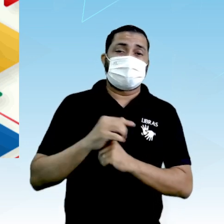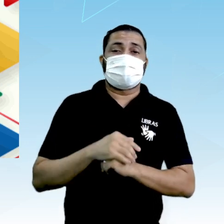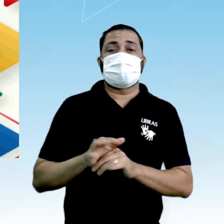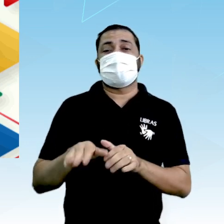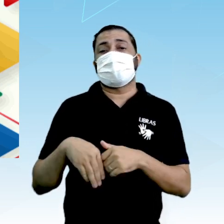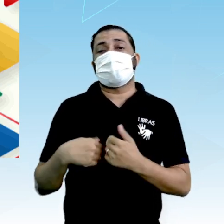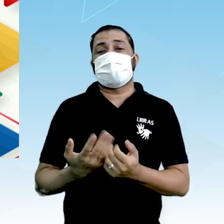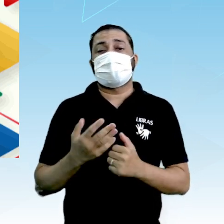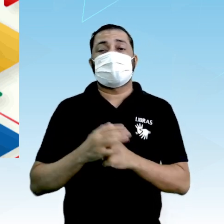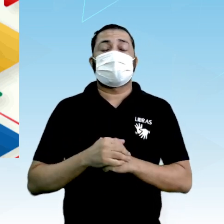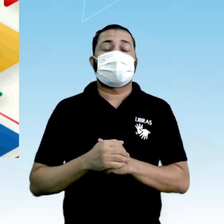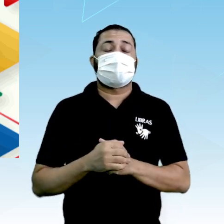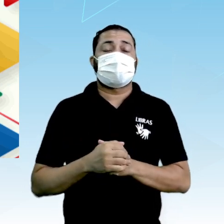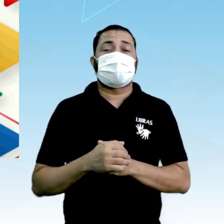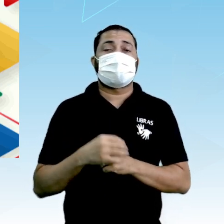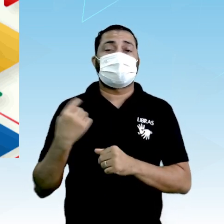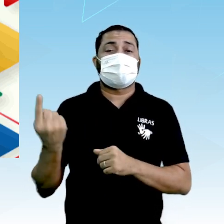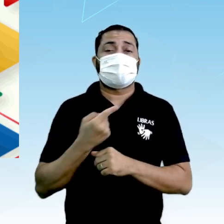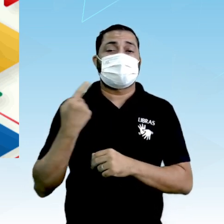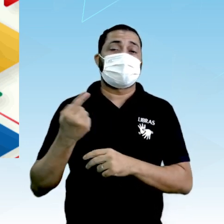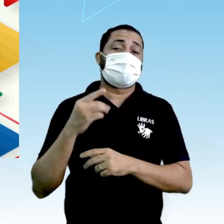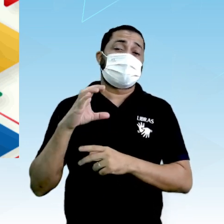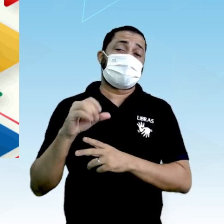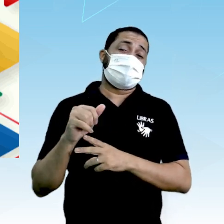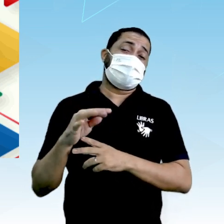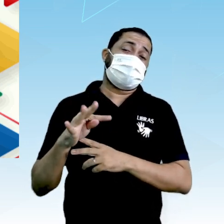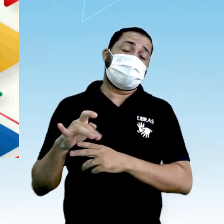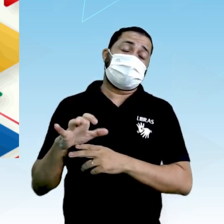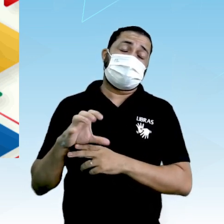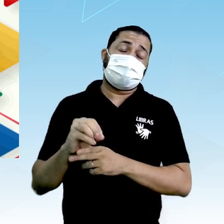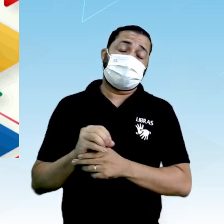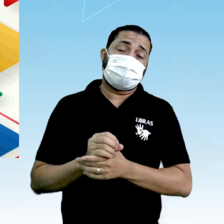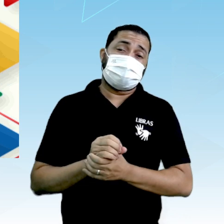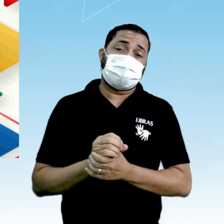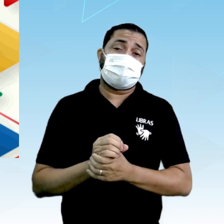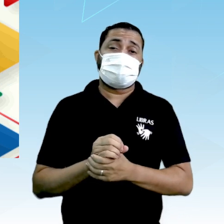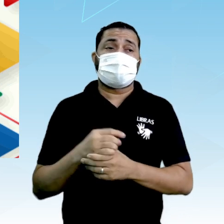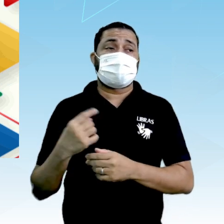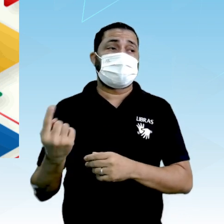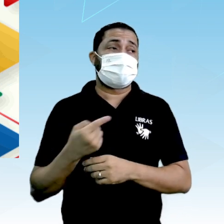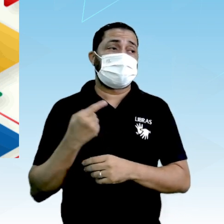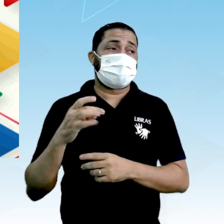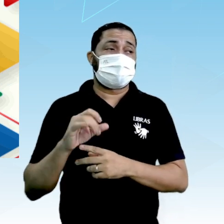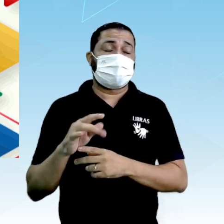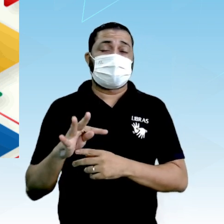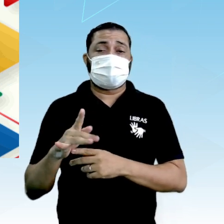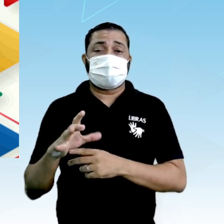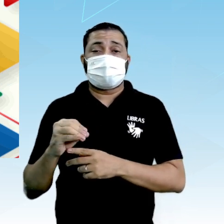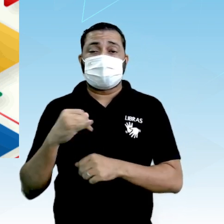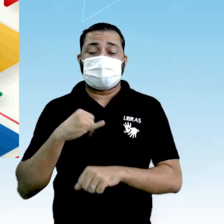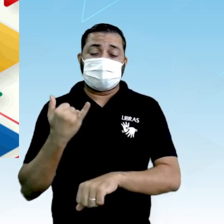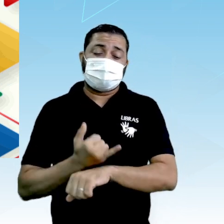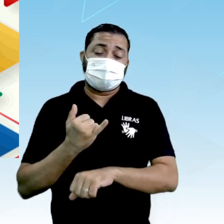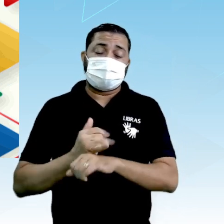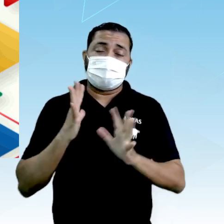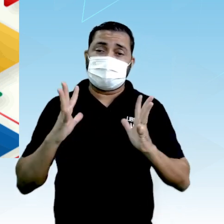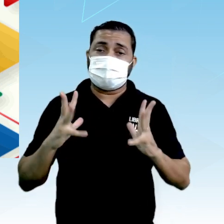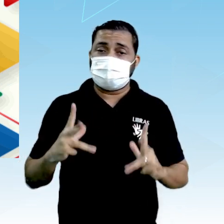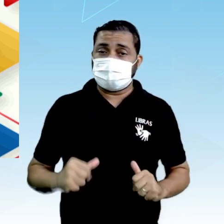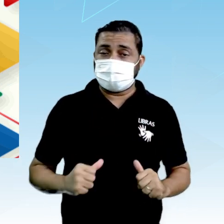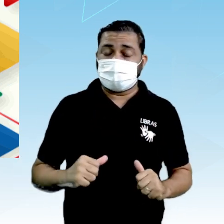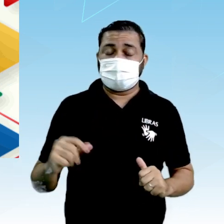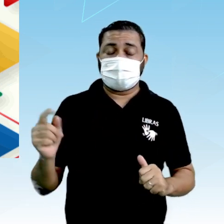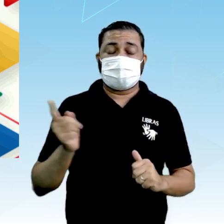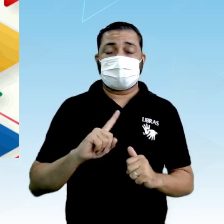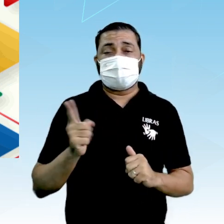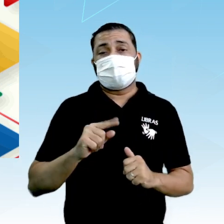Então aqui, ó, é o nosso cátodo, tá certo? E no nosso cátodo vai ter que estar lá o metal puro, tá? E